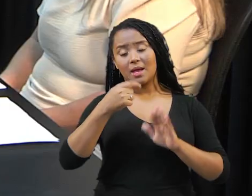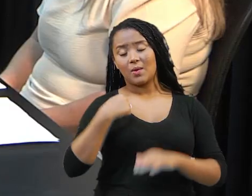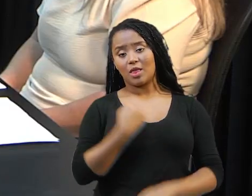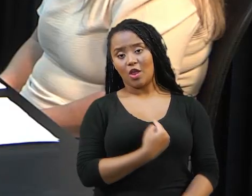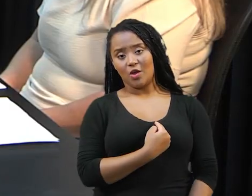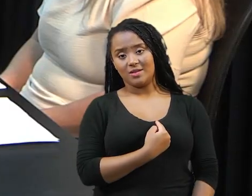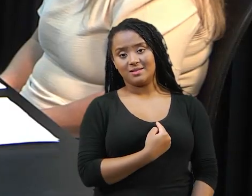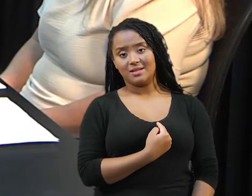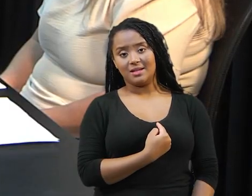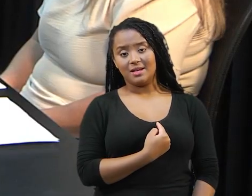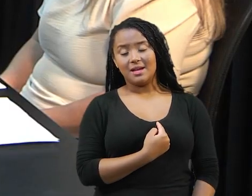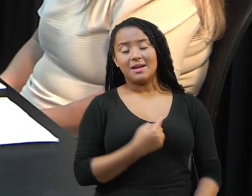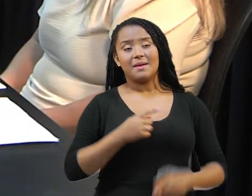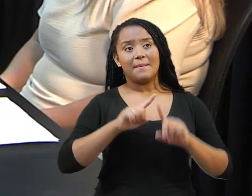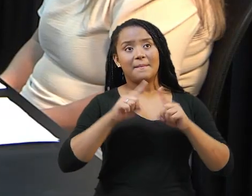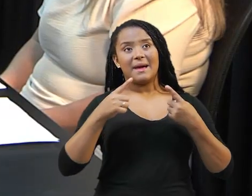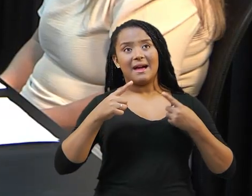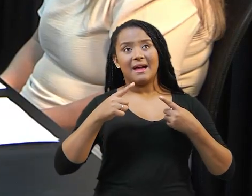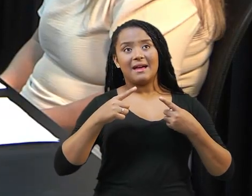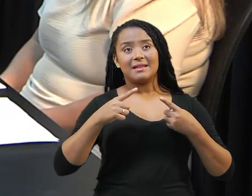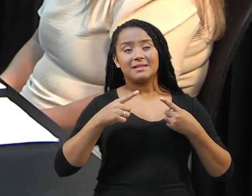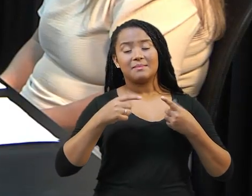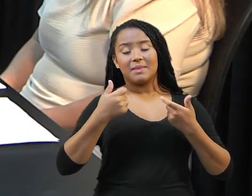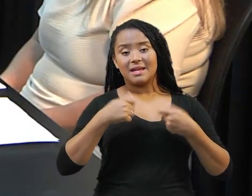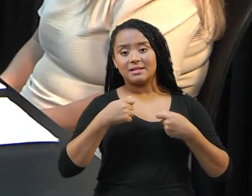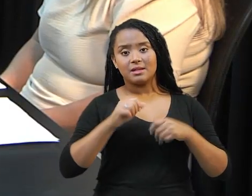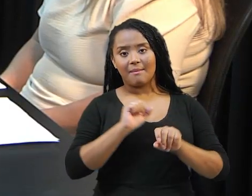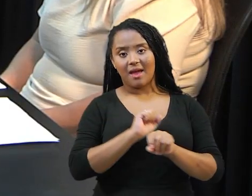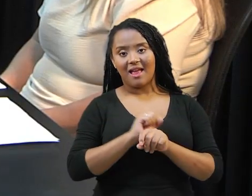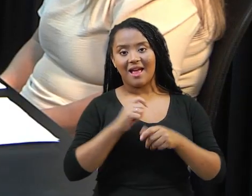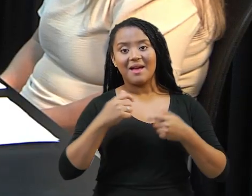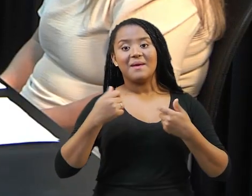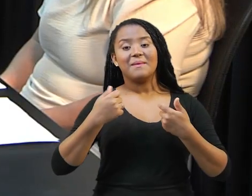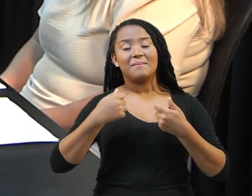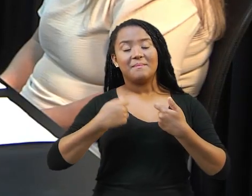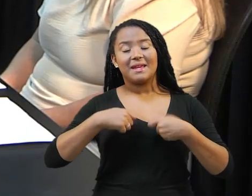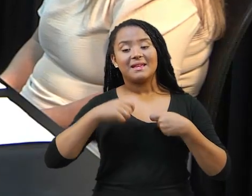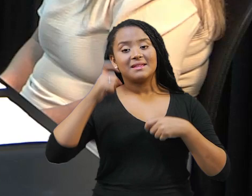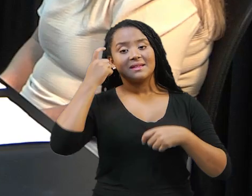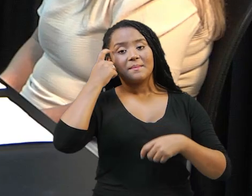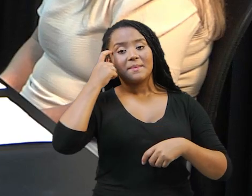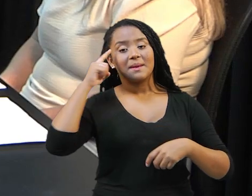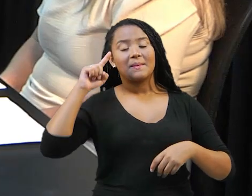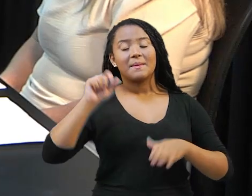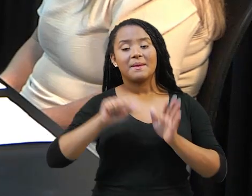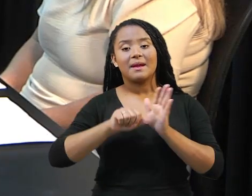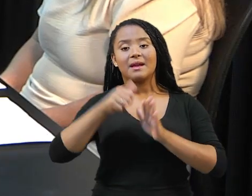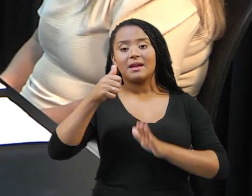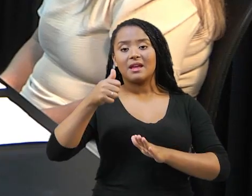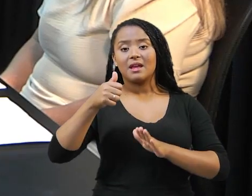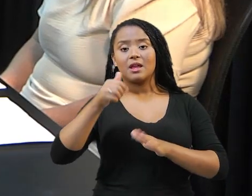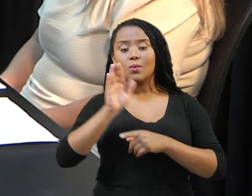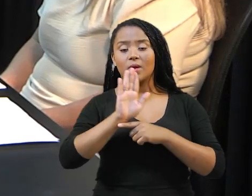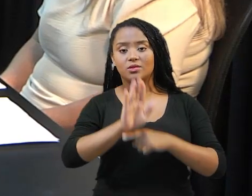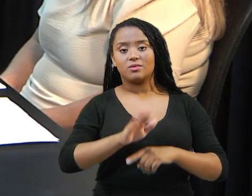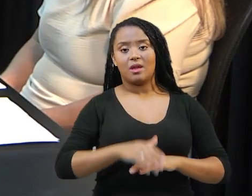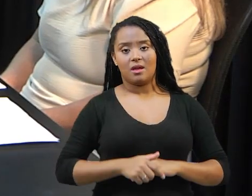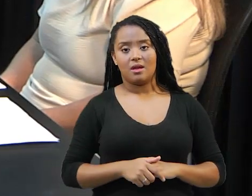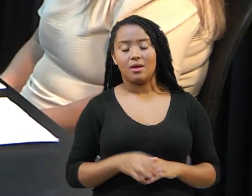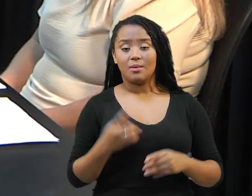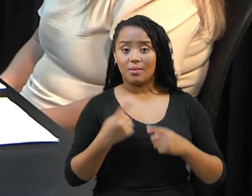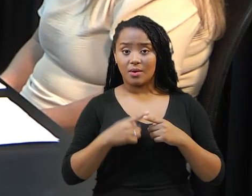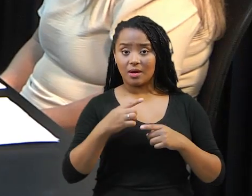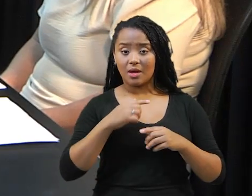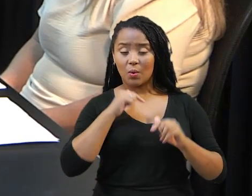um problema que eu acho da humanidade, a gente pensa primeiro na gente, né? Então, primeiro pensar em como ajudar. Eu já ouvi falar uma frase